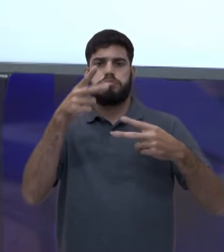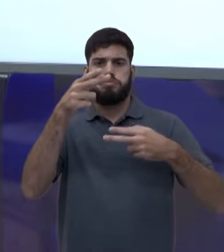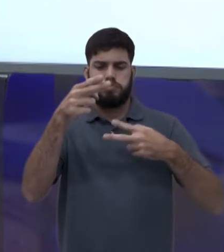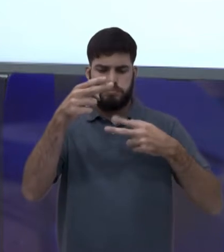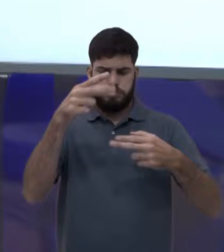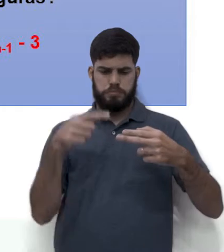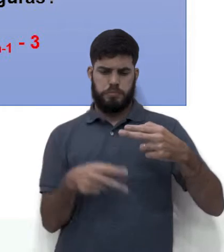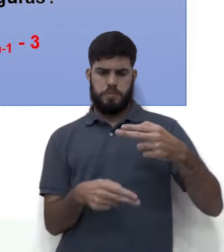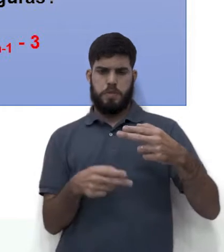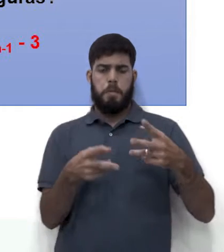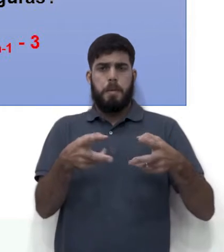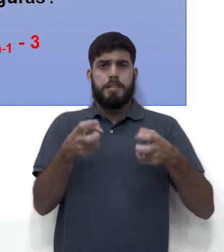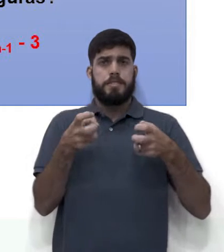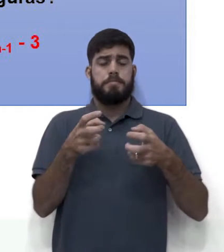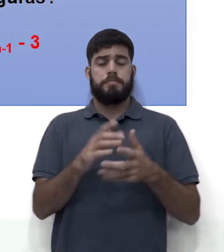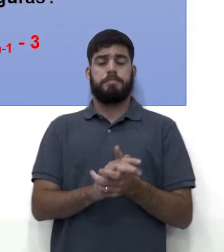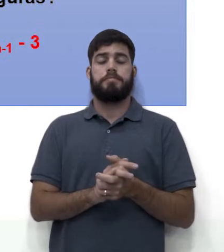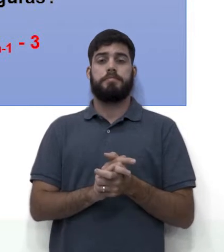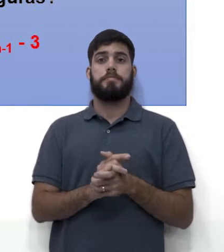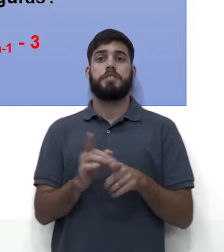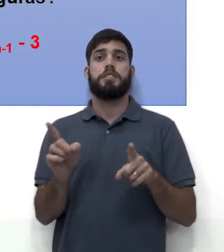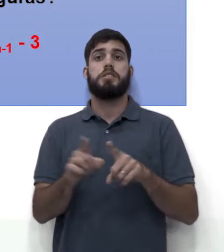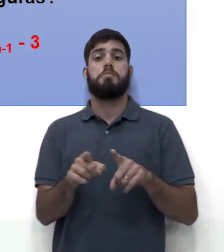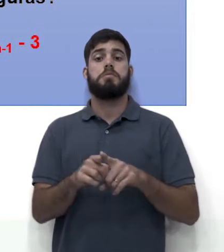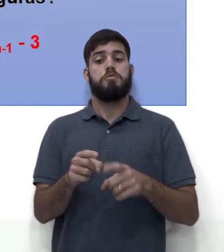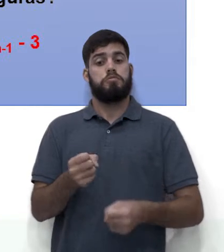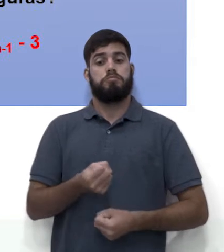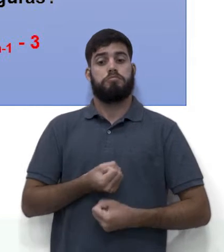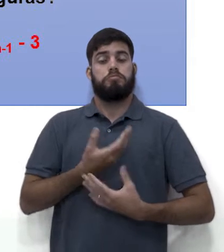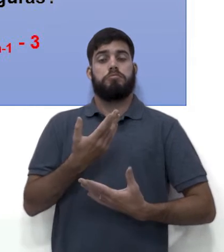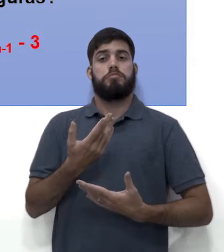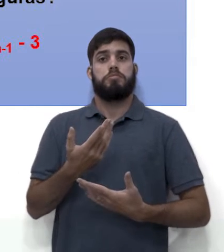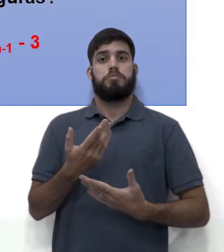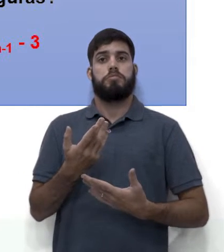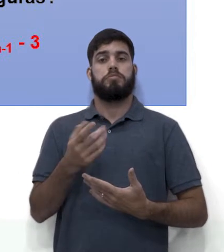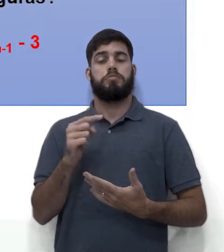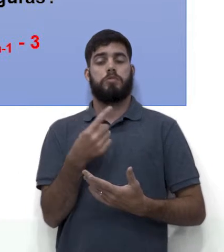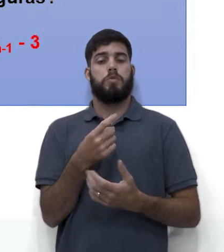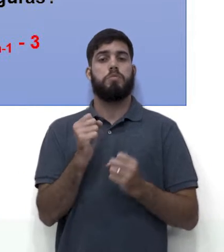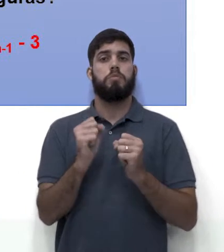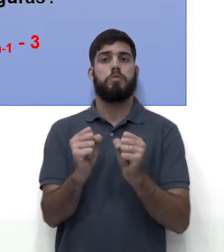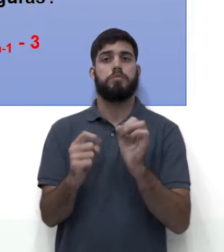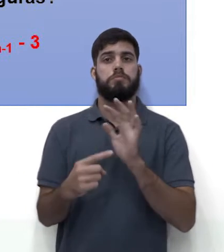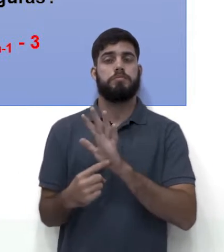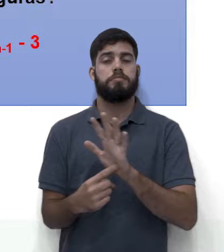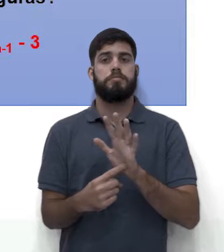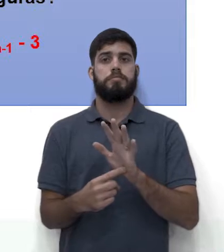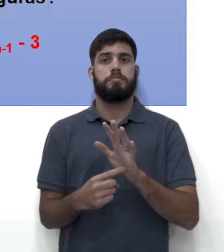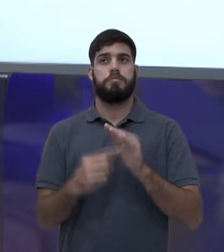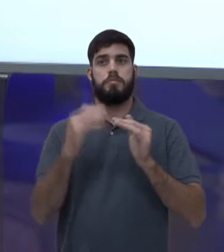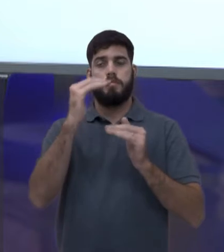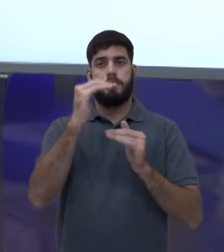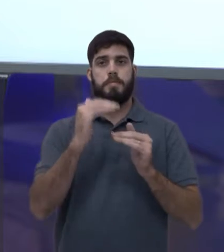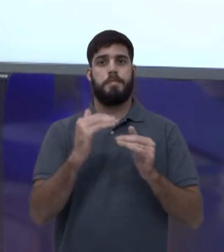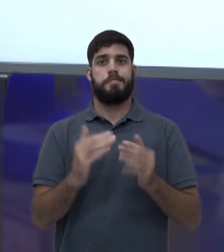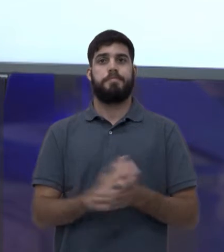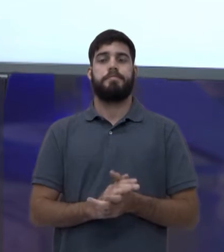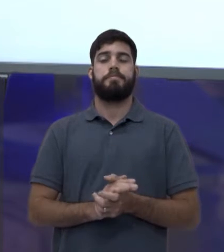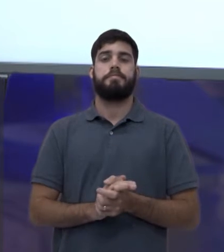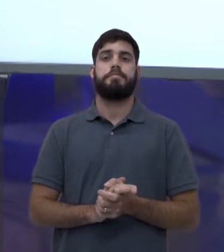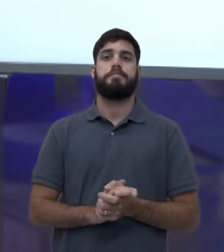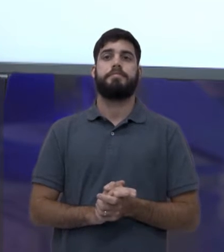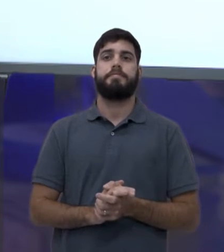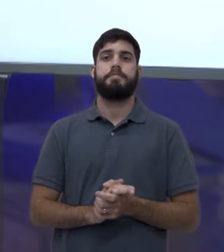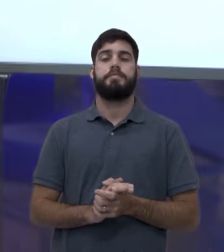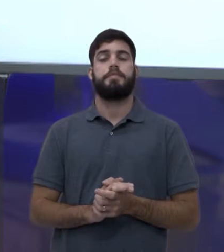sequência? E qual a expressão algébrica podemos representar nesta sequência formada pelas figuras? E